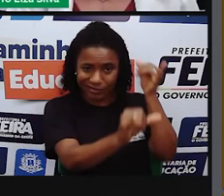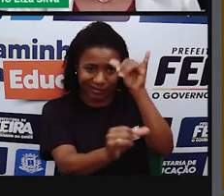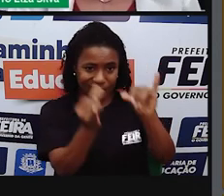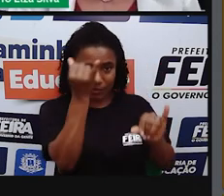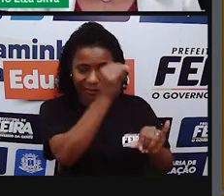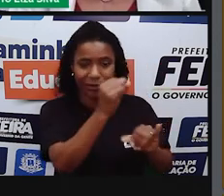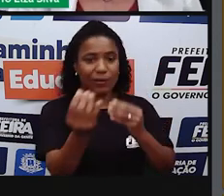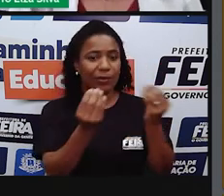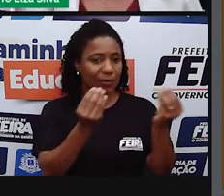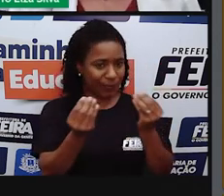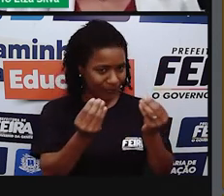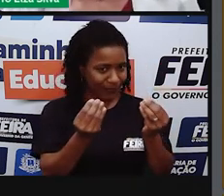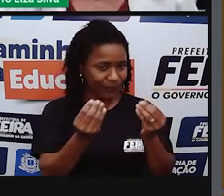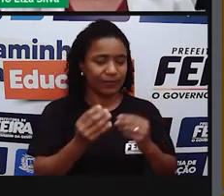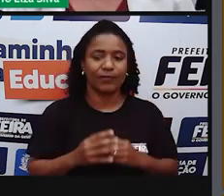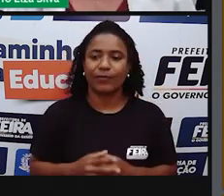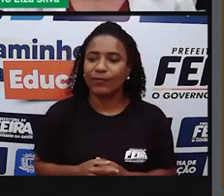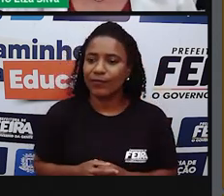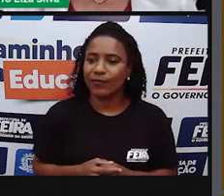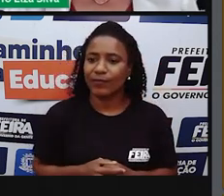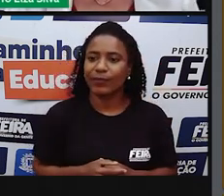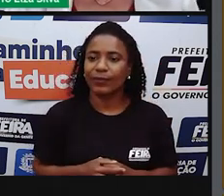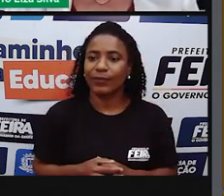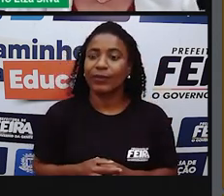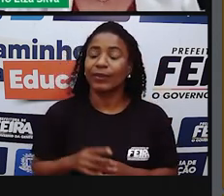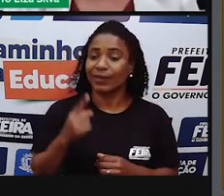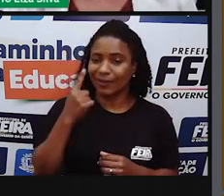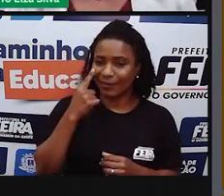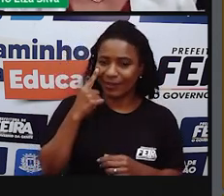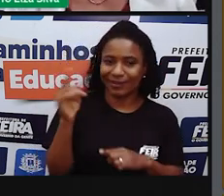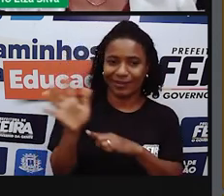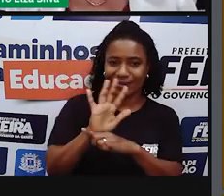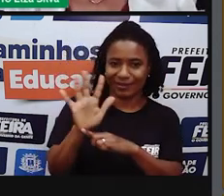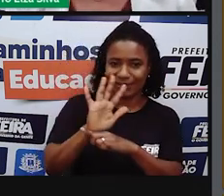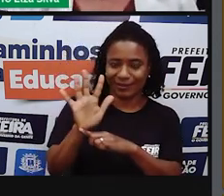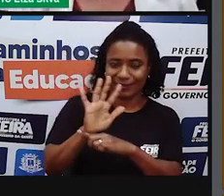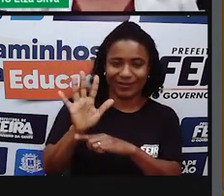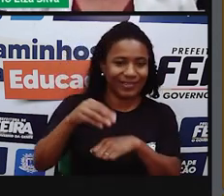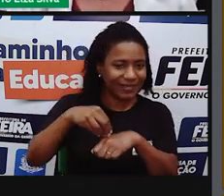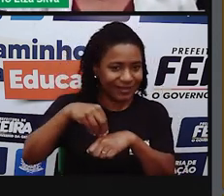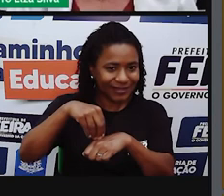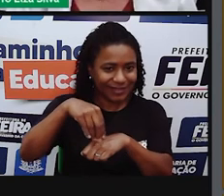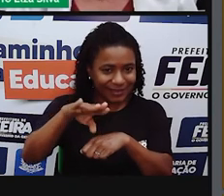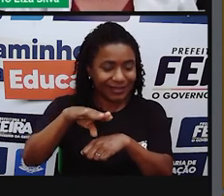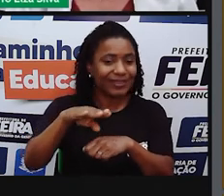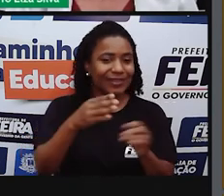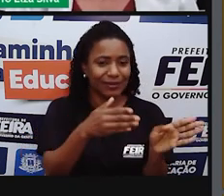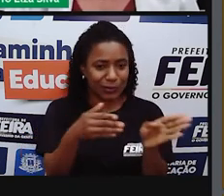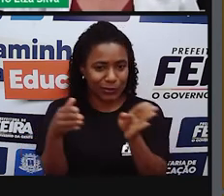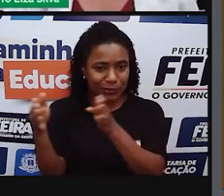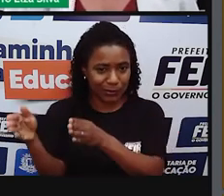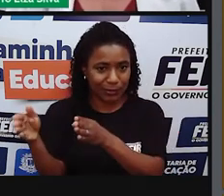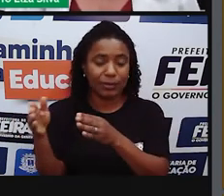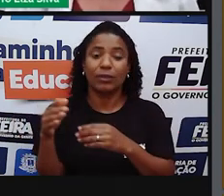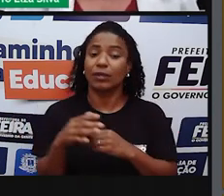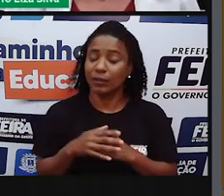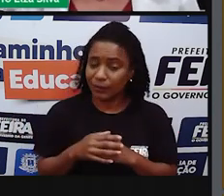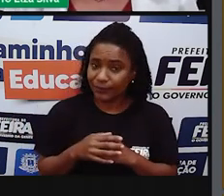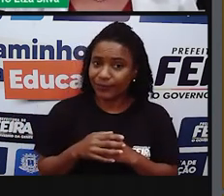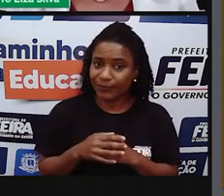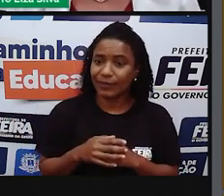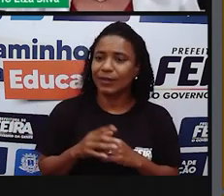Neste vídeo, eu acabei de apresentar para vocês, como sugestão para vocês assistirem, nós encontraremos